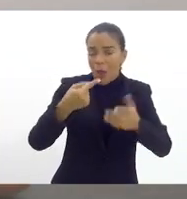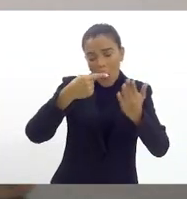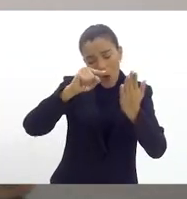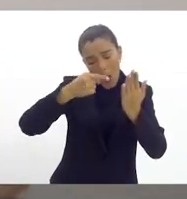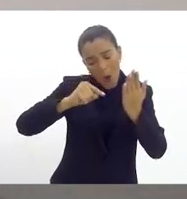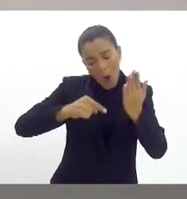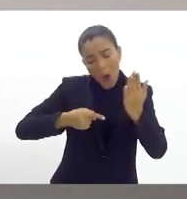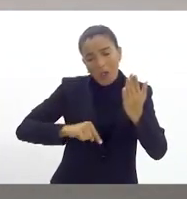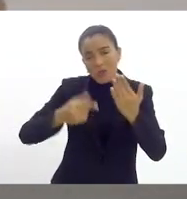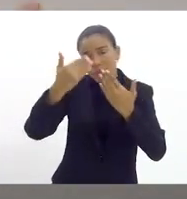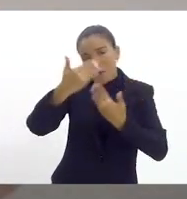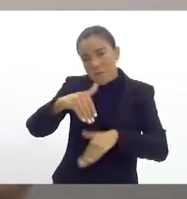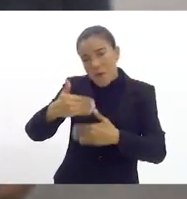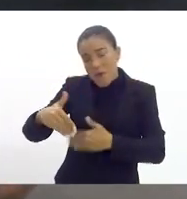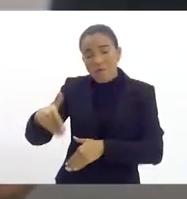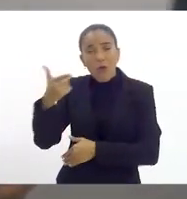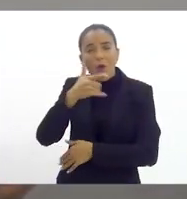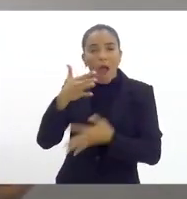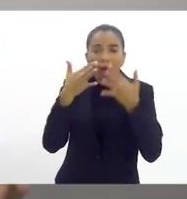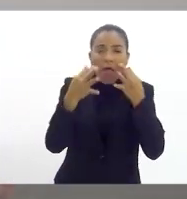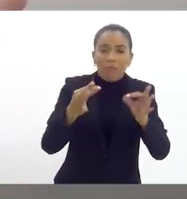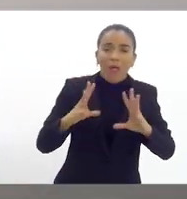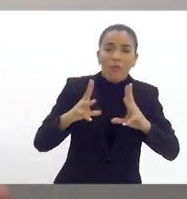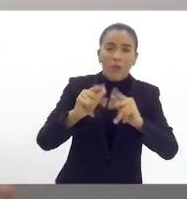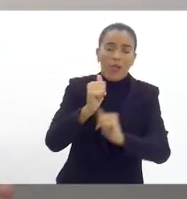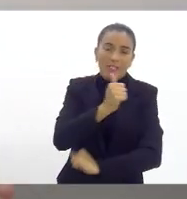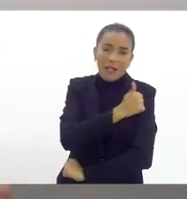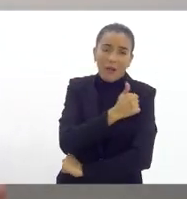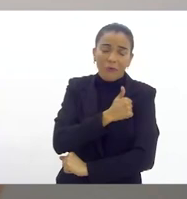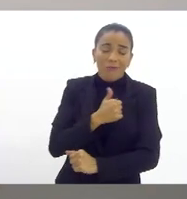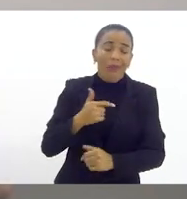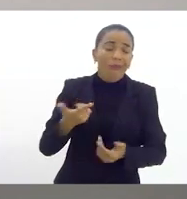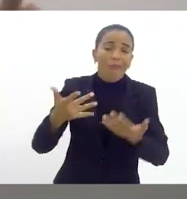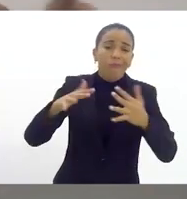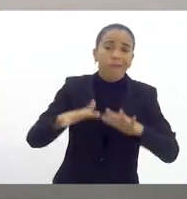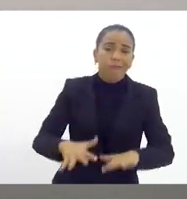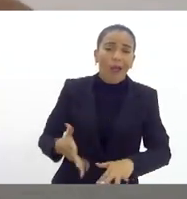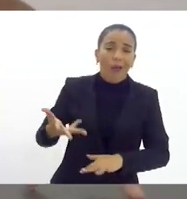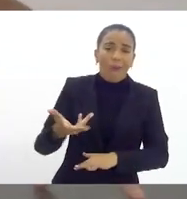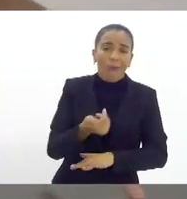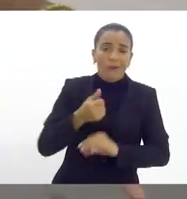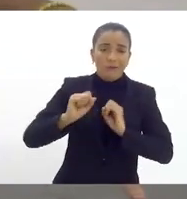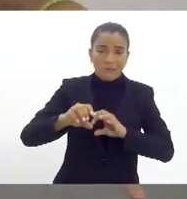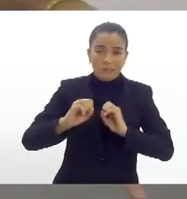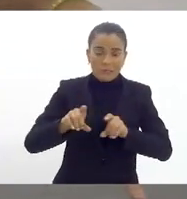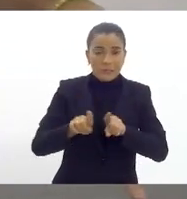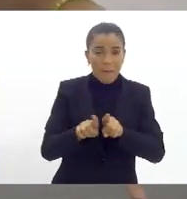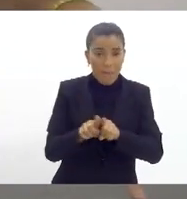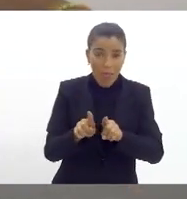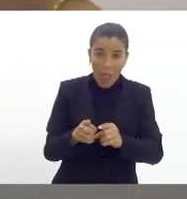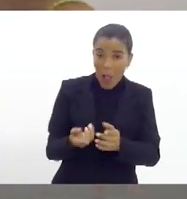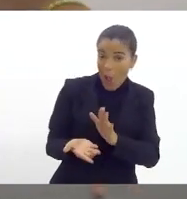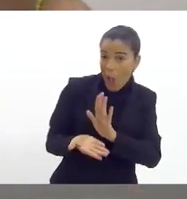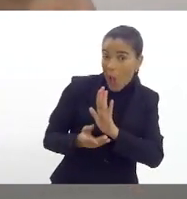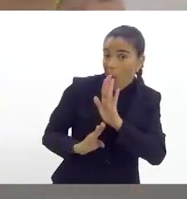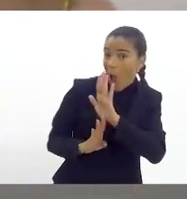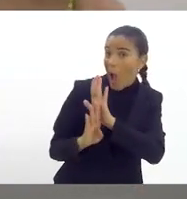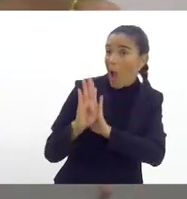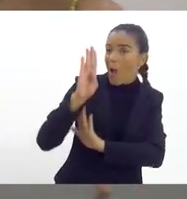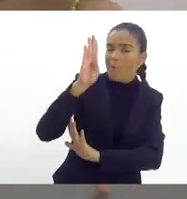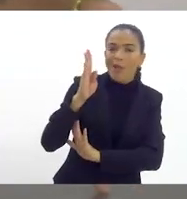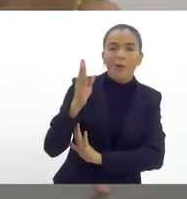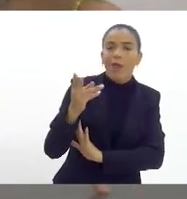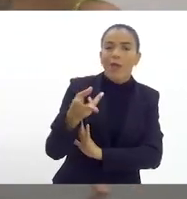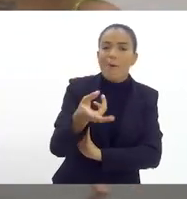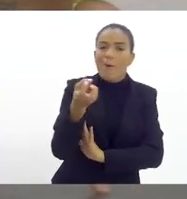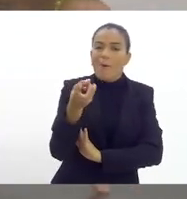provas e não conseguir dar atenção o necessário a todos os estudantes e cai a qualidade do ensino você aumenta o lucro da Universidade que tá pagando no caso